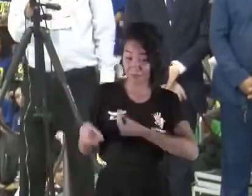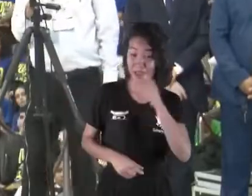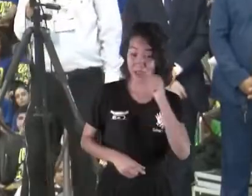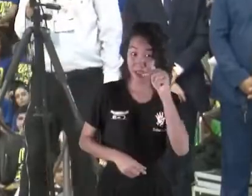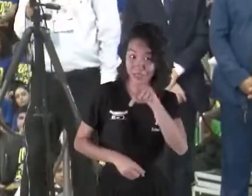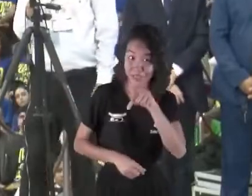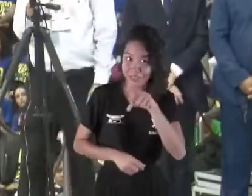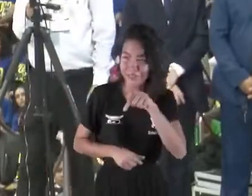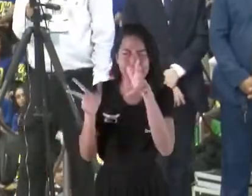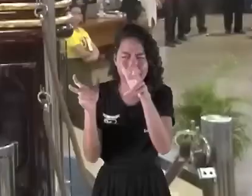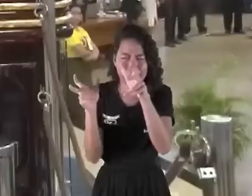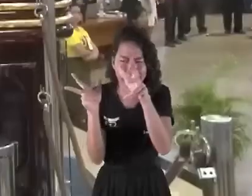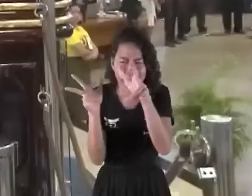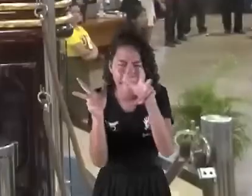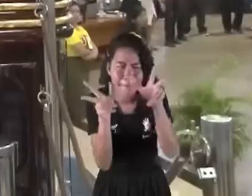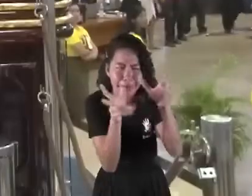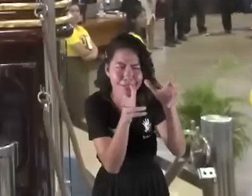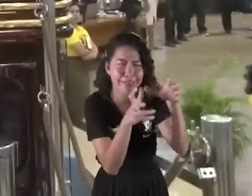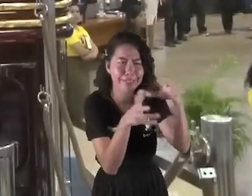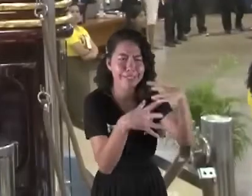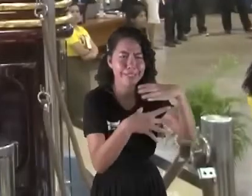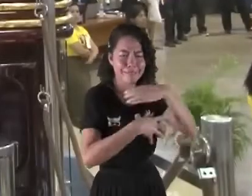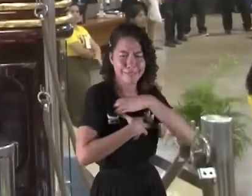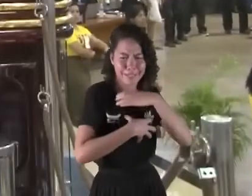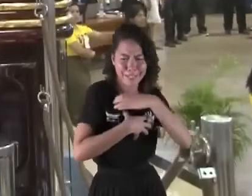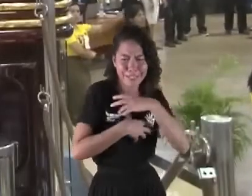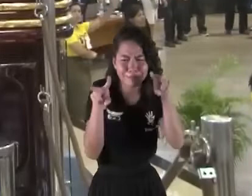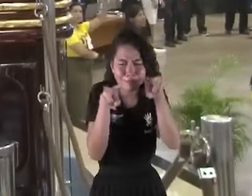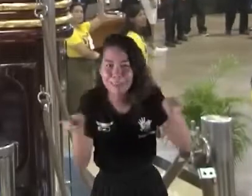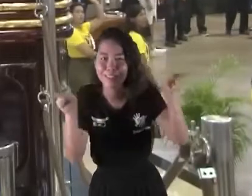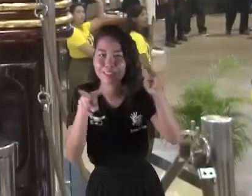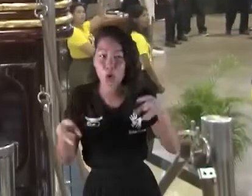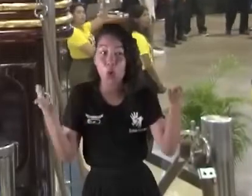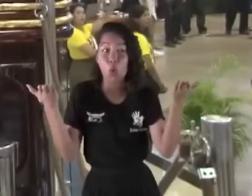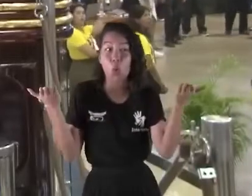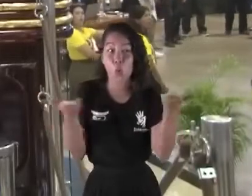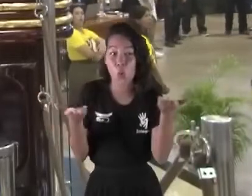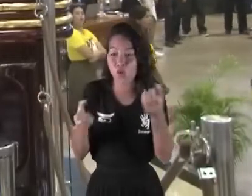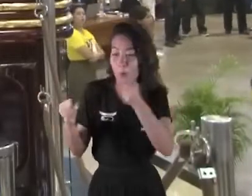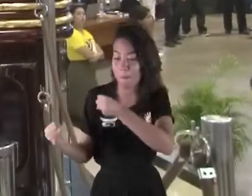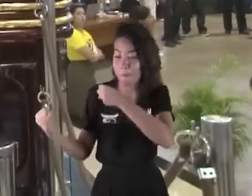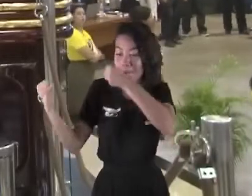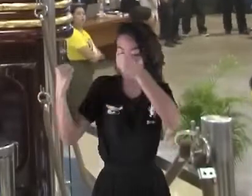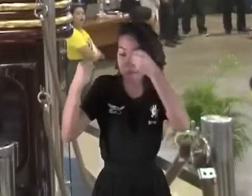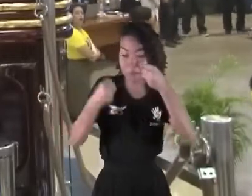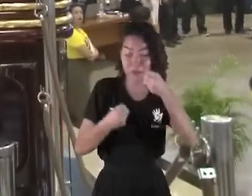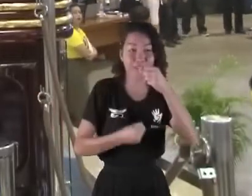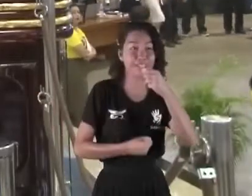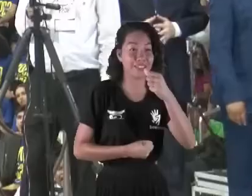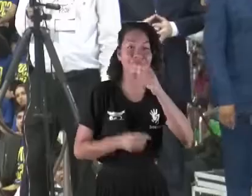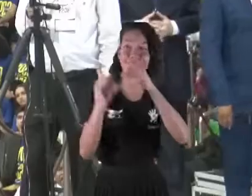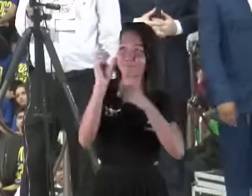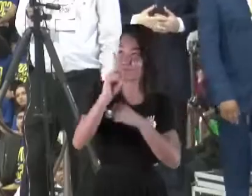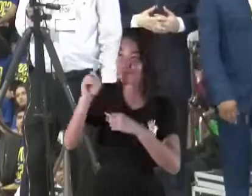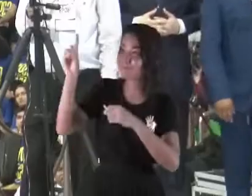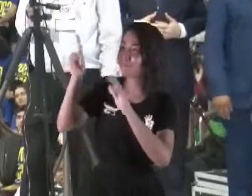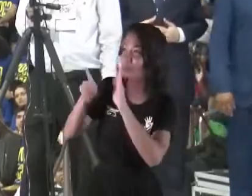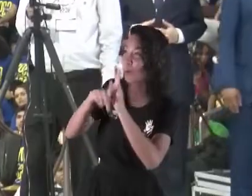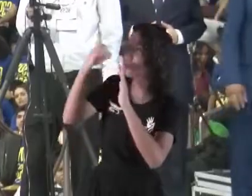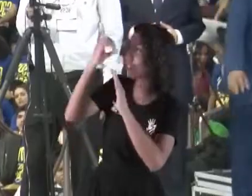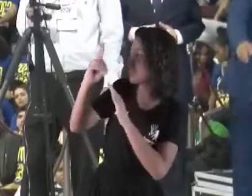ouça e sinta o poder de Deus te levantando